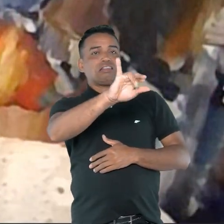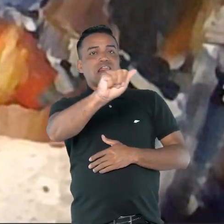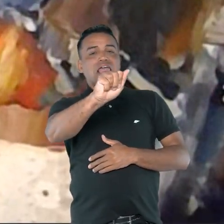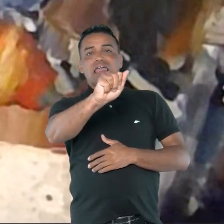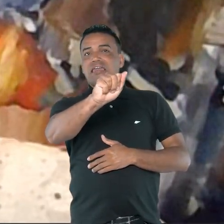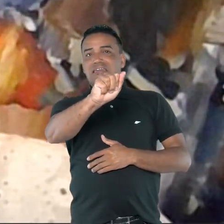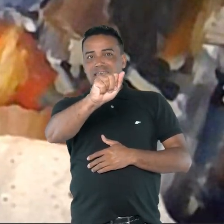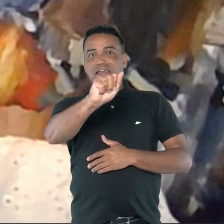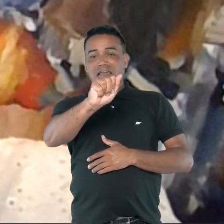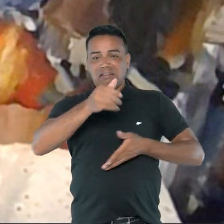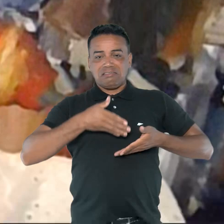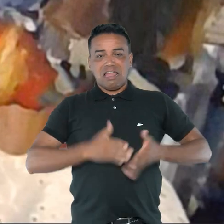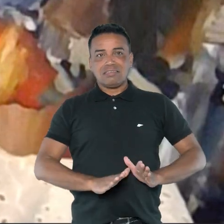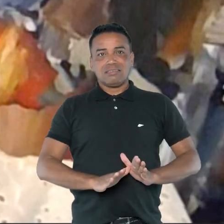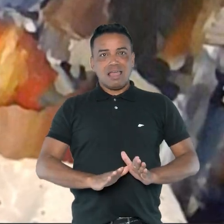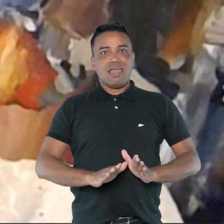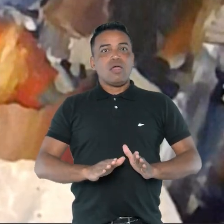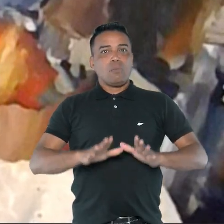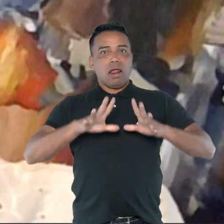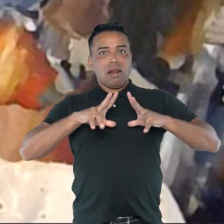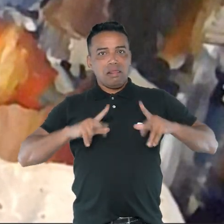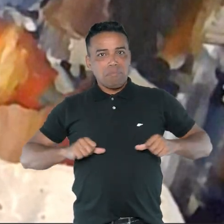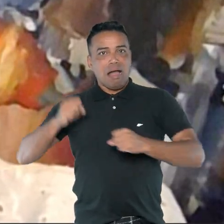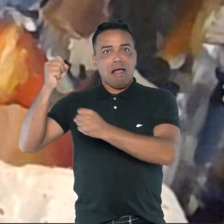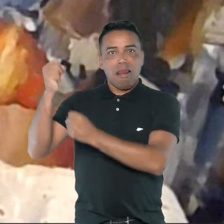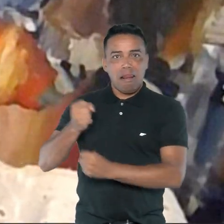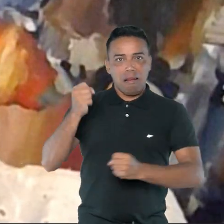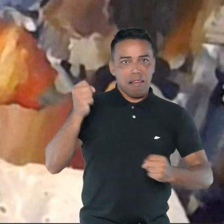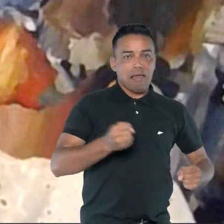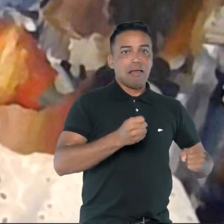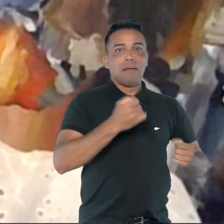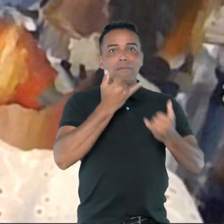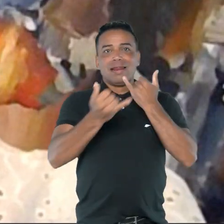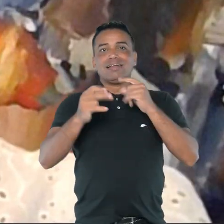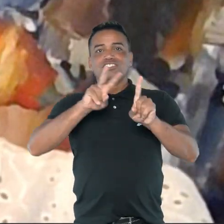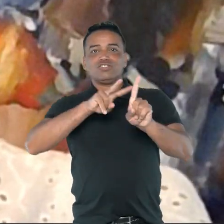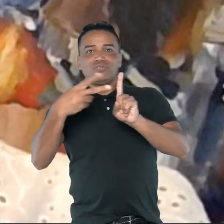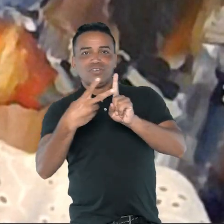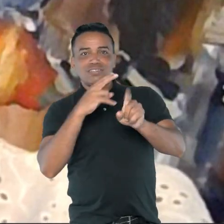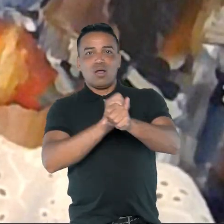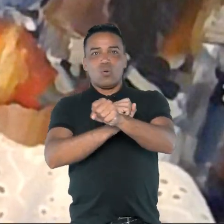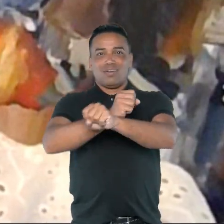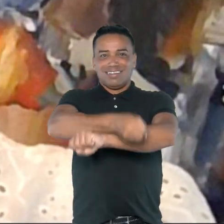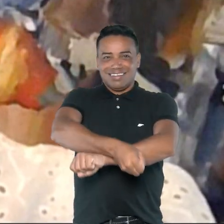que a Andréia nasceu para isso, é uma visão escravocrata quase.